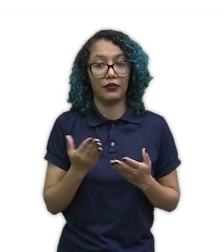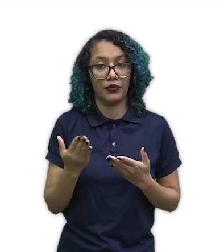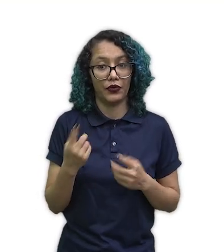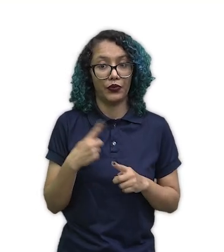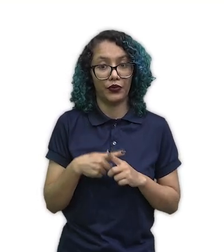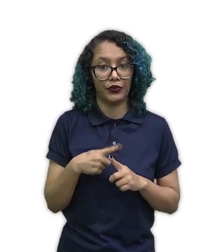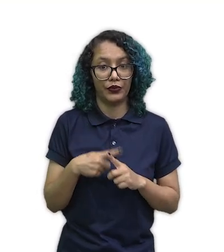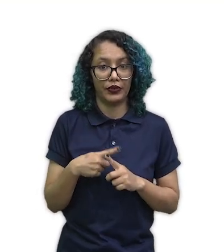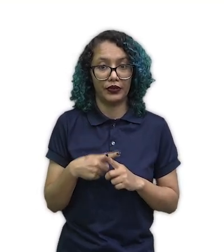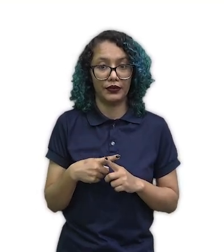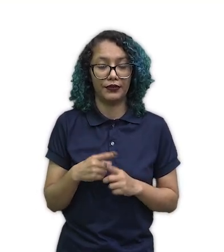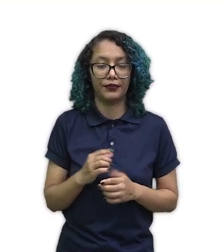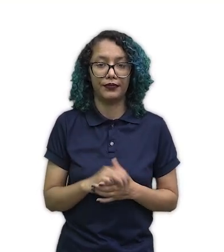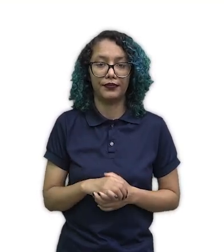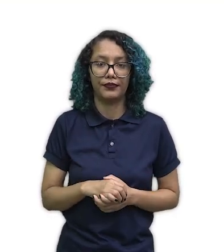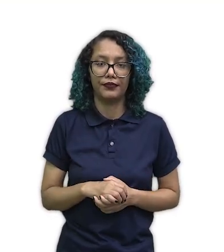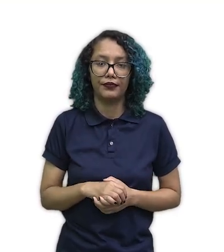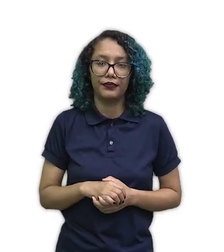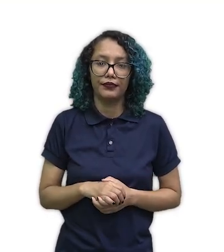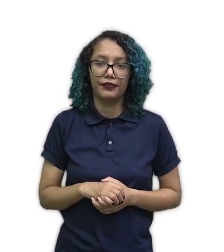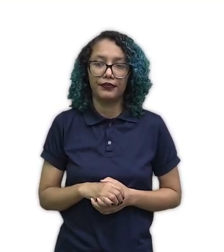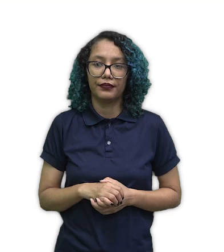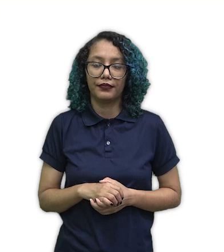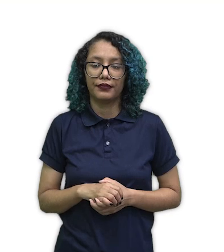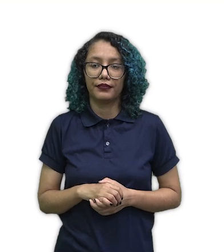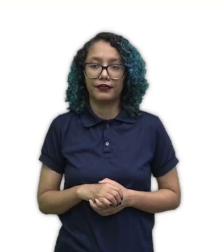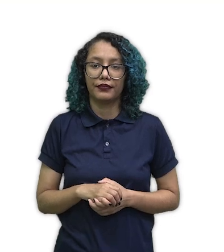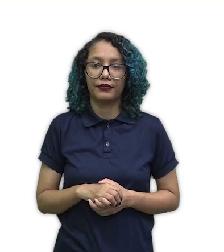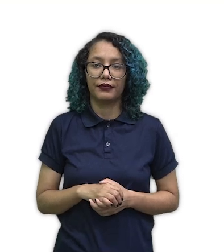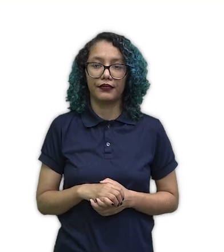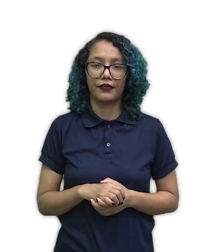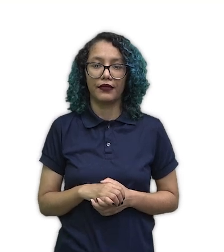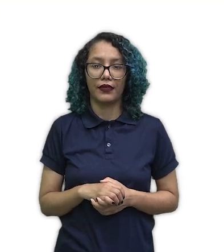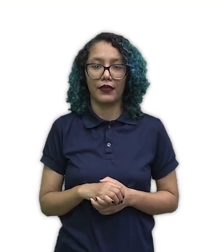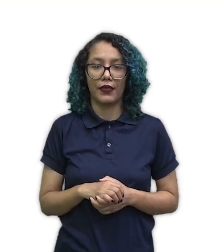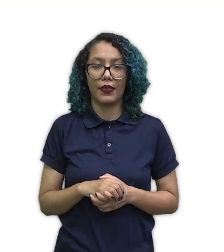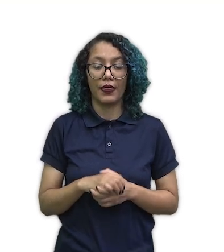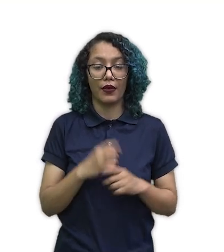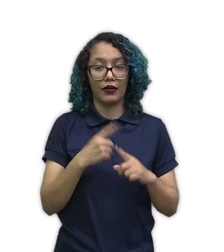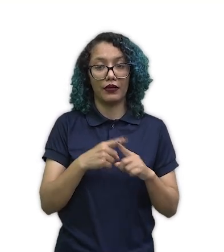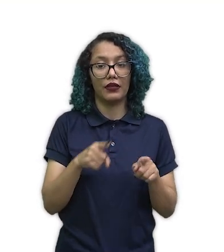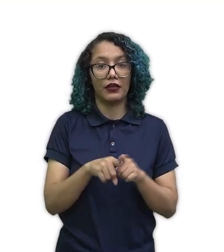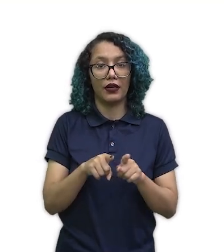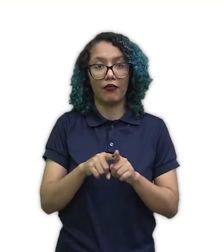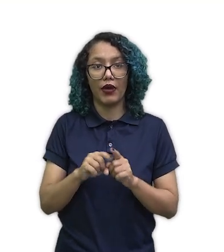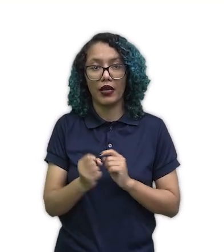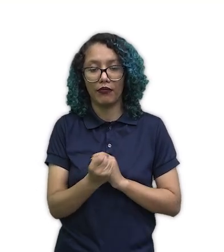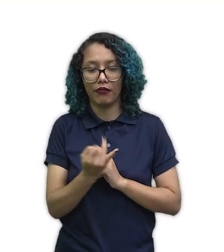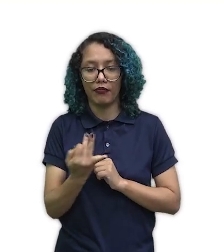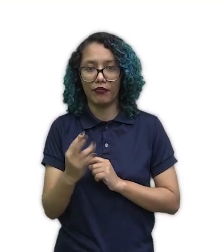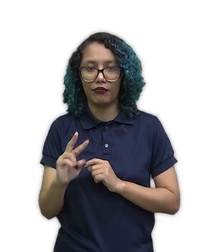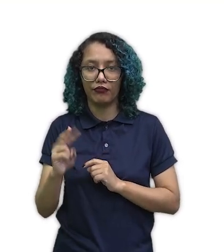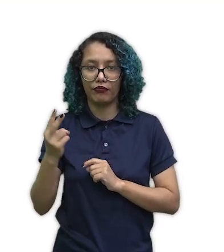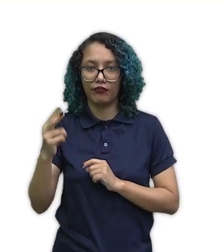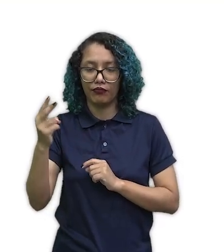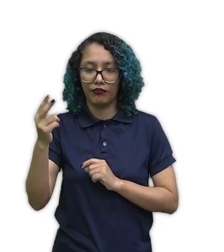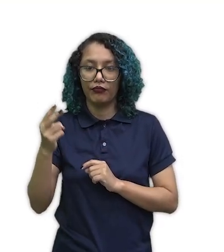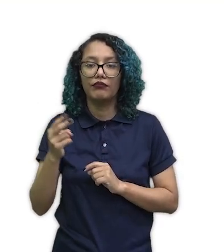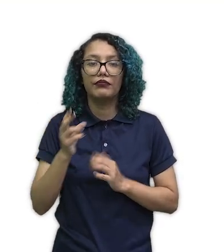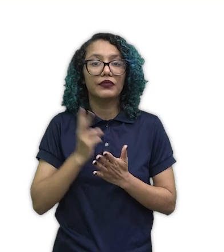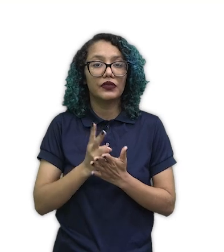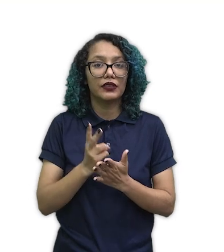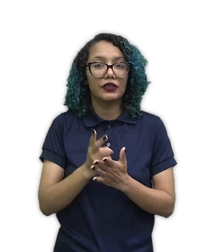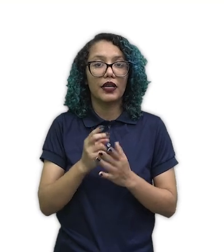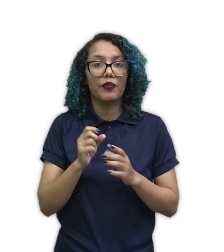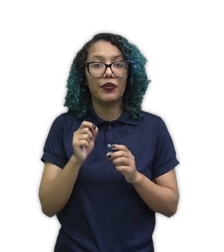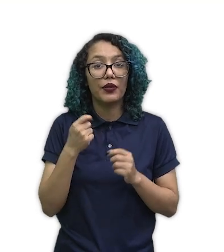multiplicação e nós temos aqui uma potenciação. Tá legal? Então, sempre nós vamos dar